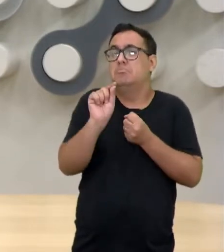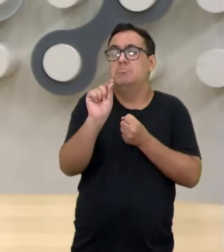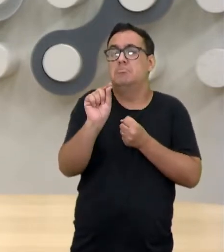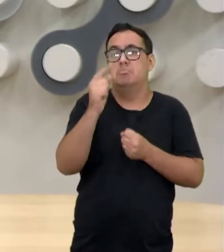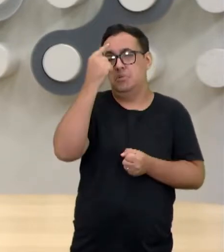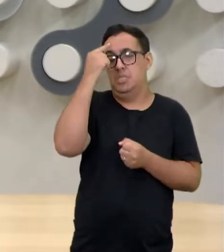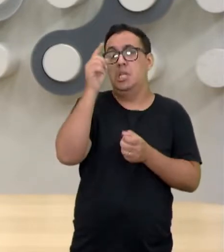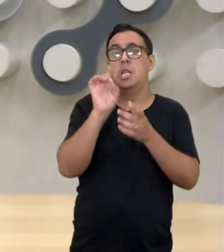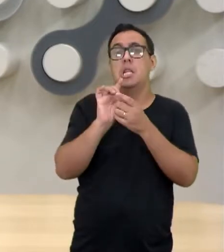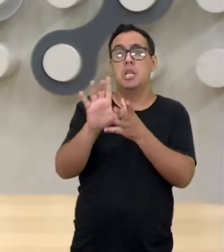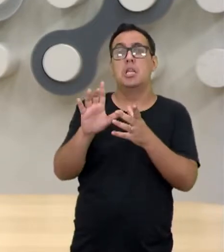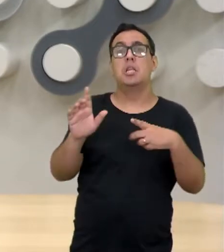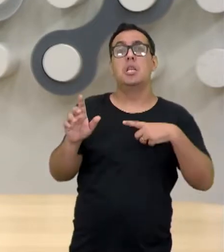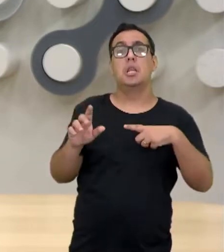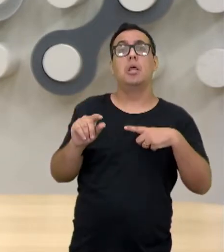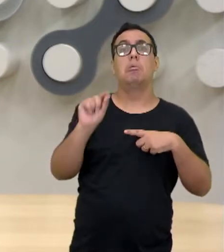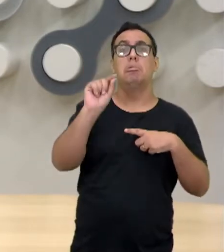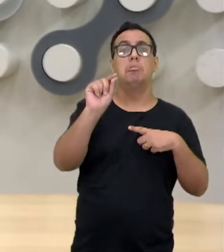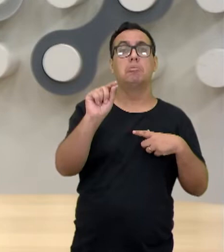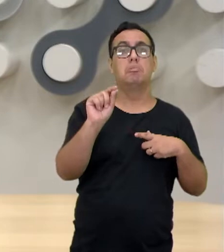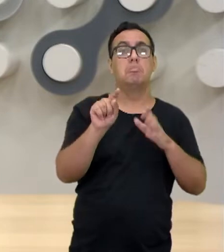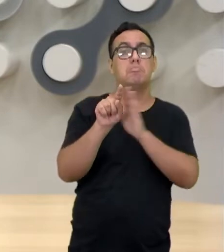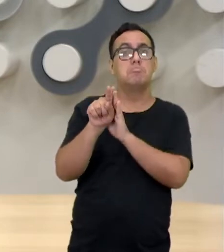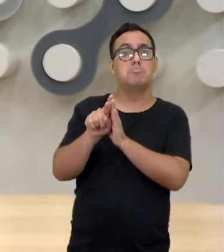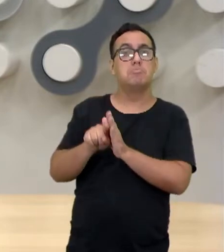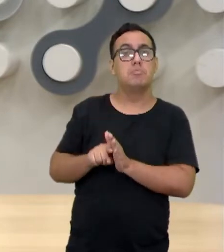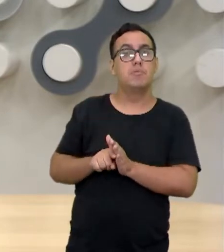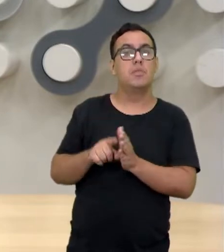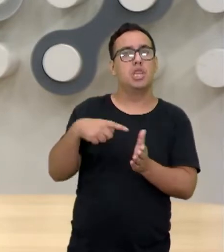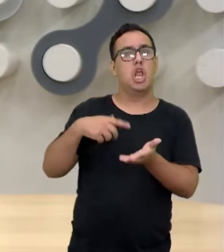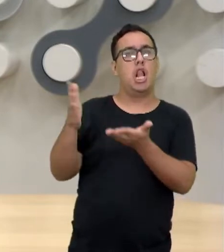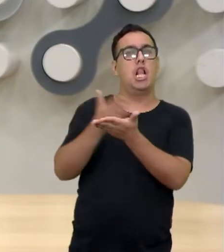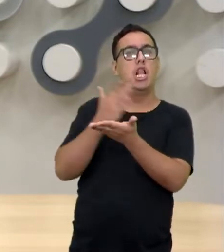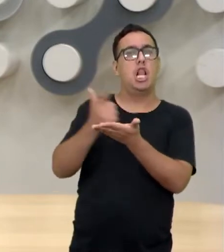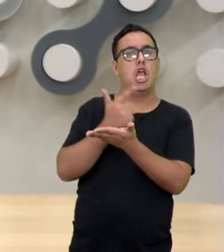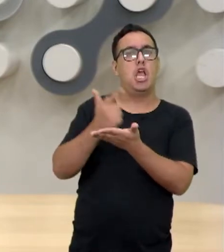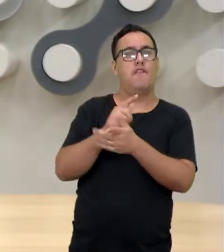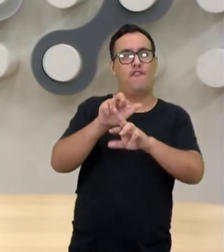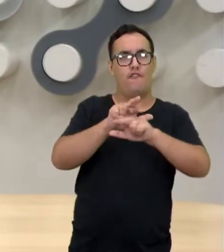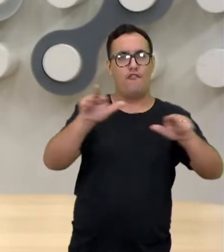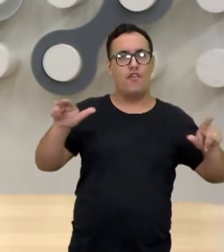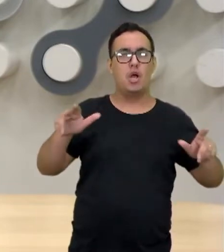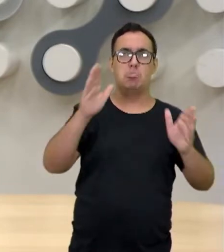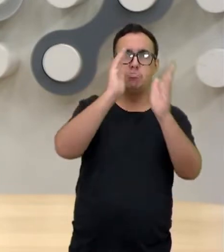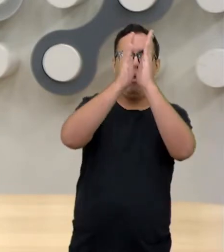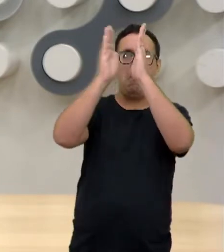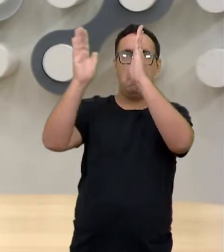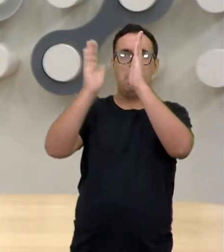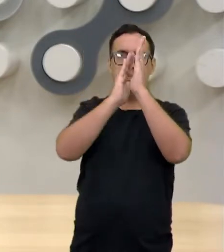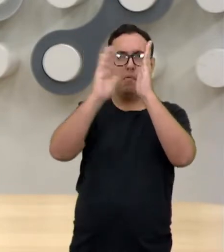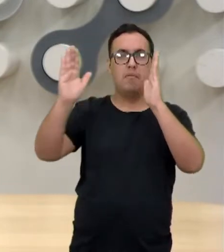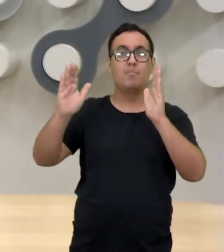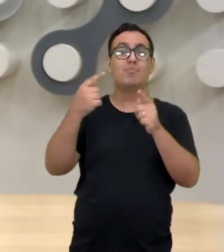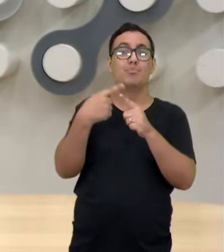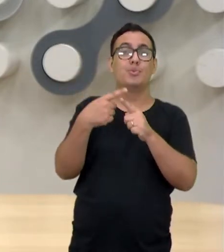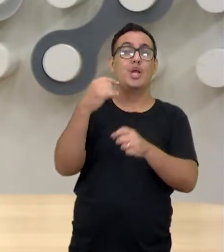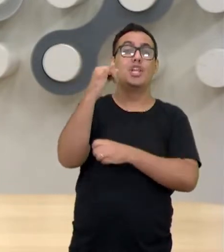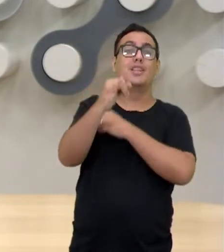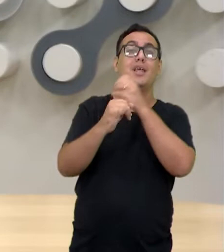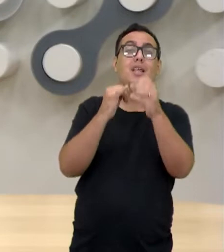estava disponibilizado para realizar pesquisas eram enciclopédias, eram livros, isto porque a internet ainda